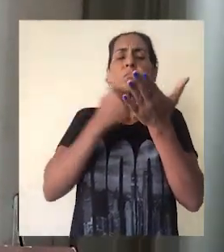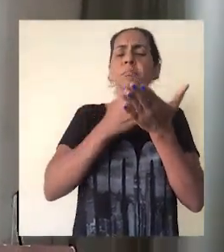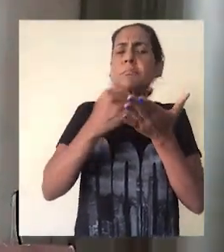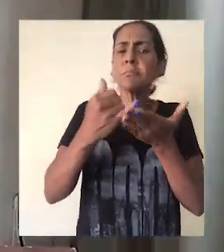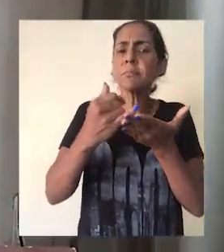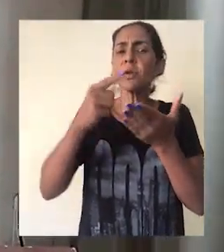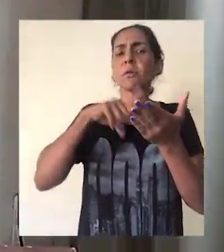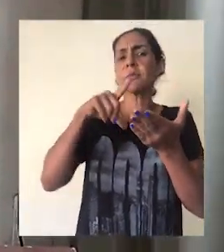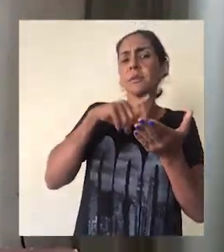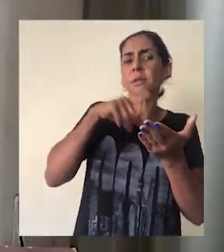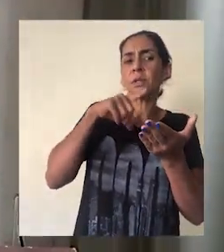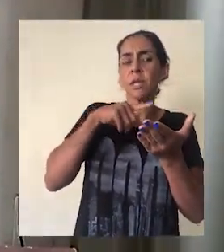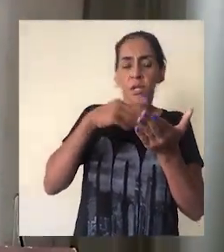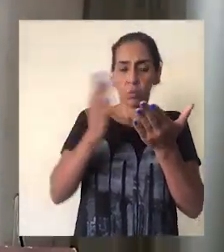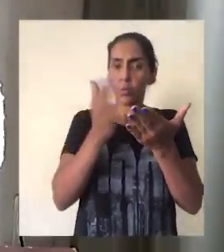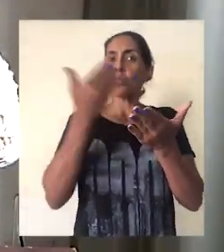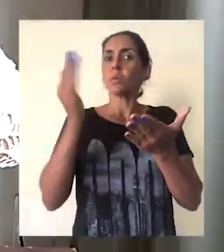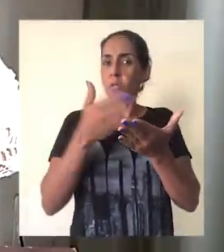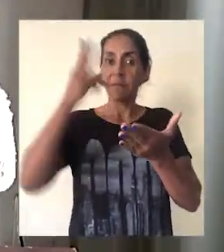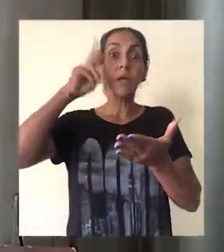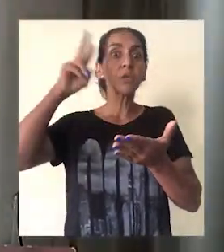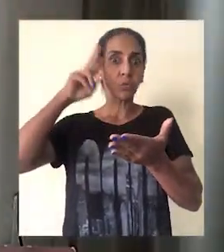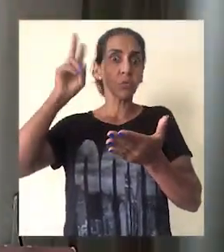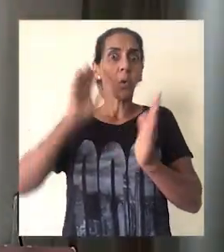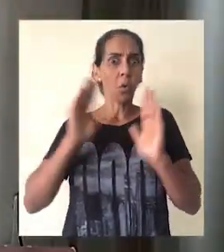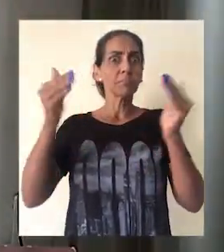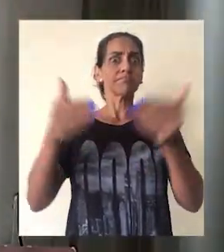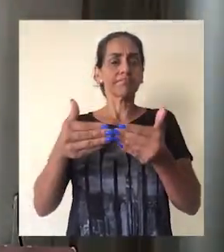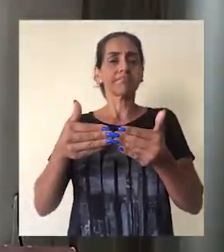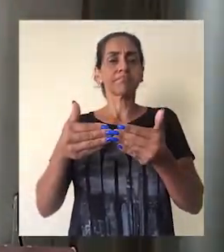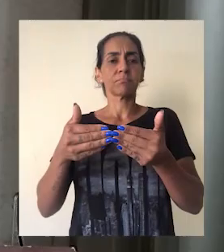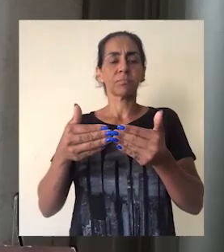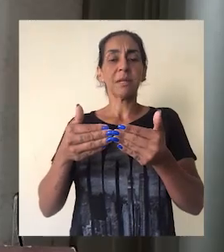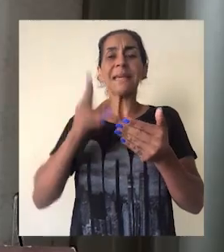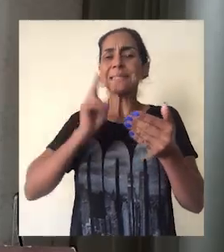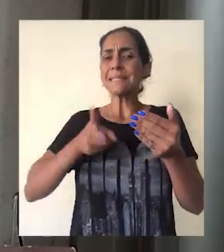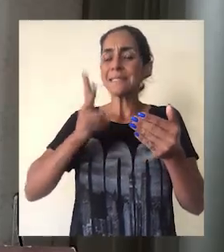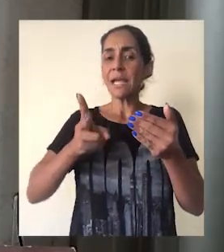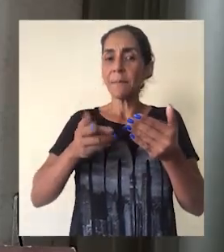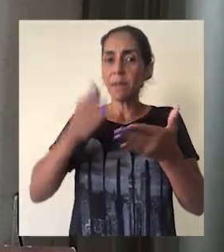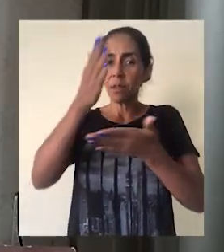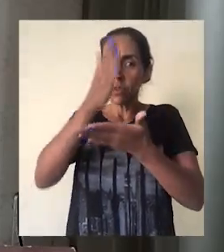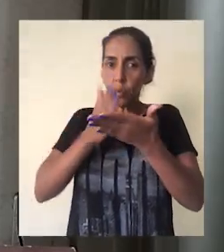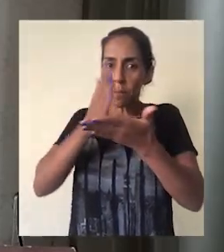introdução dela, nós temos o livro, a história, e sempre no meio da história